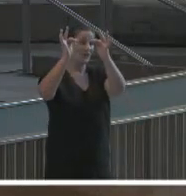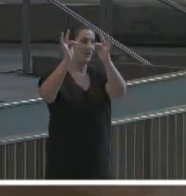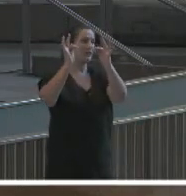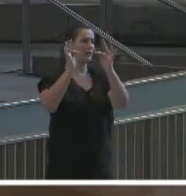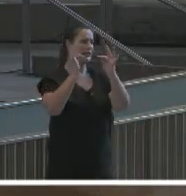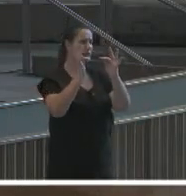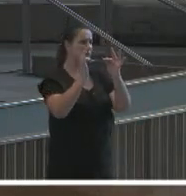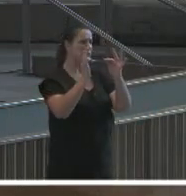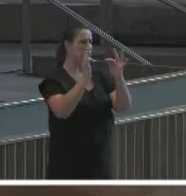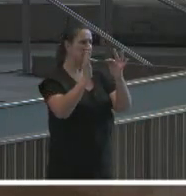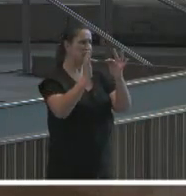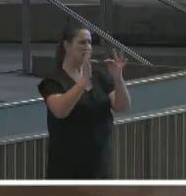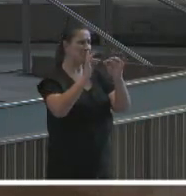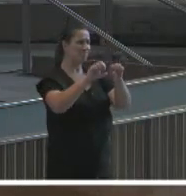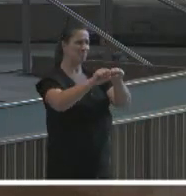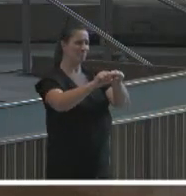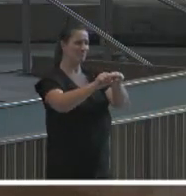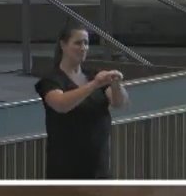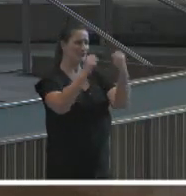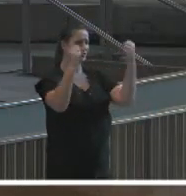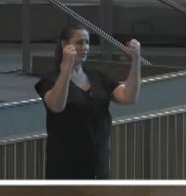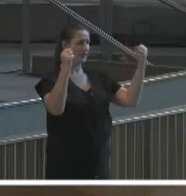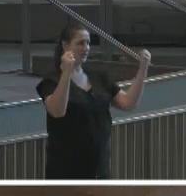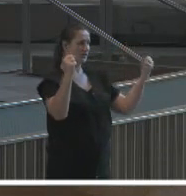quebra da aliança.